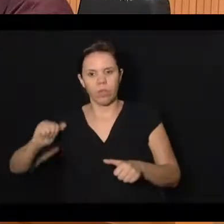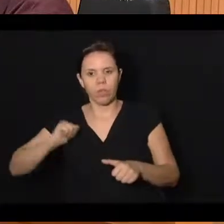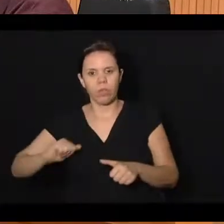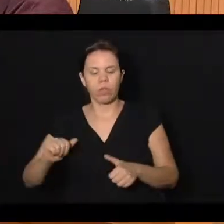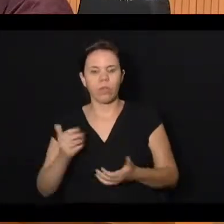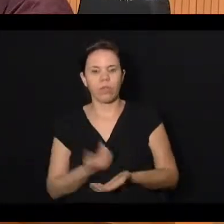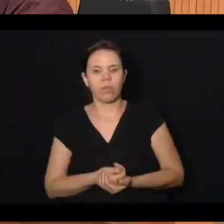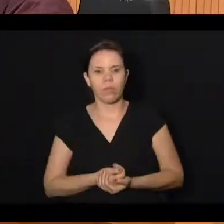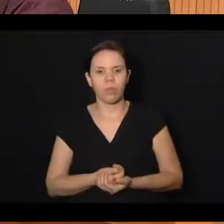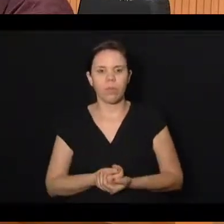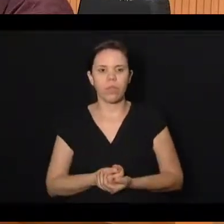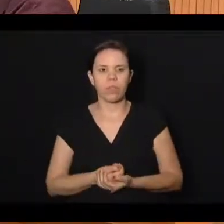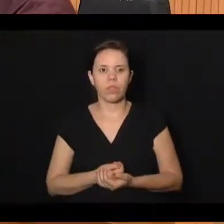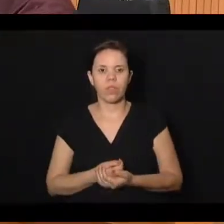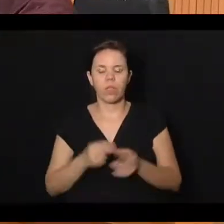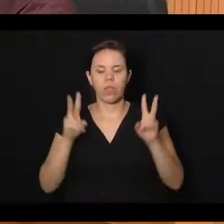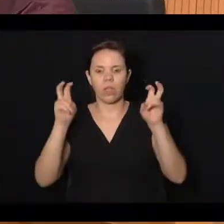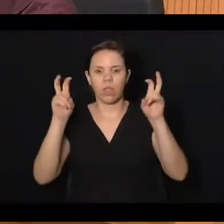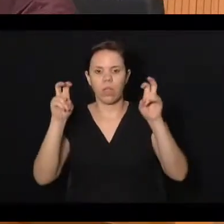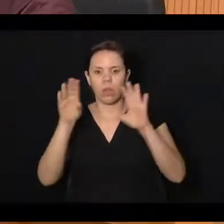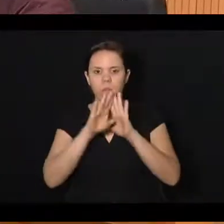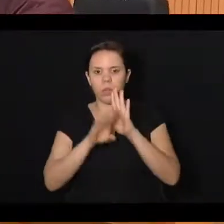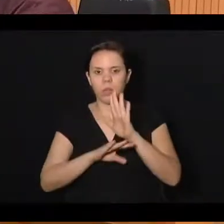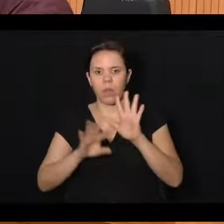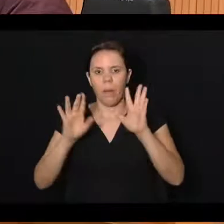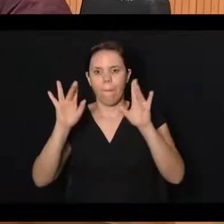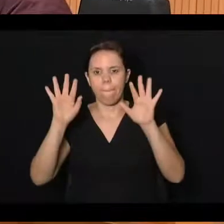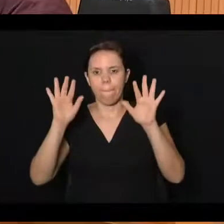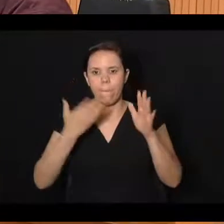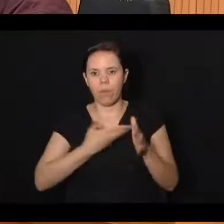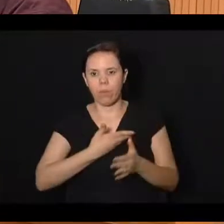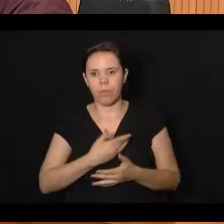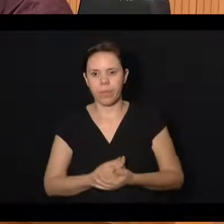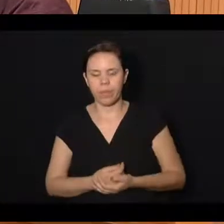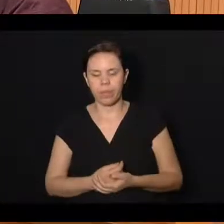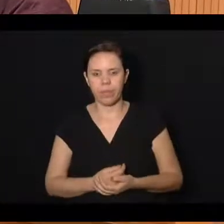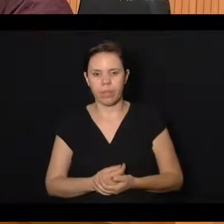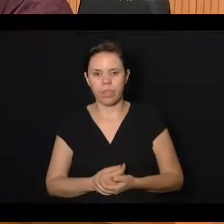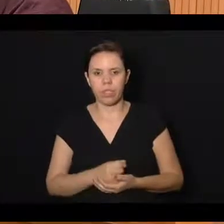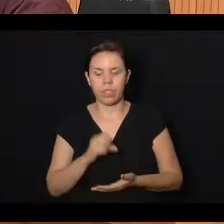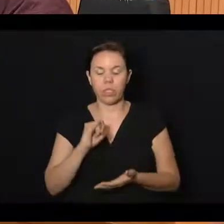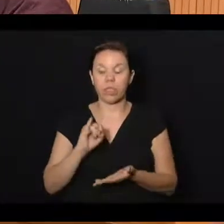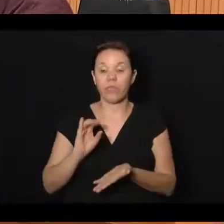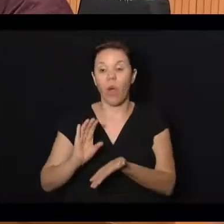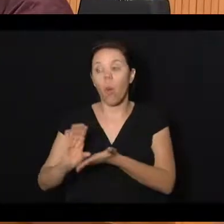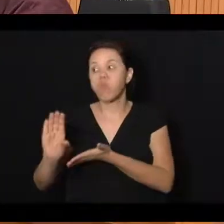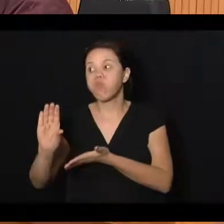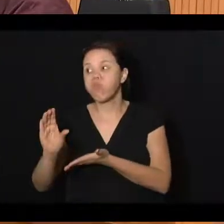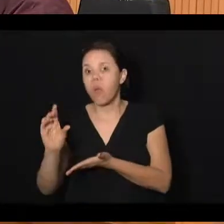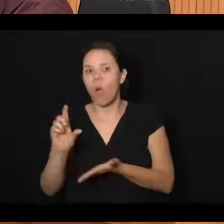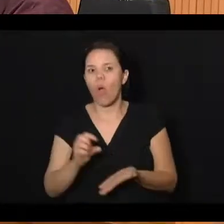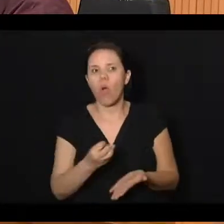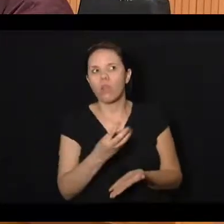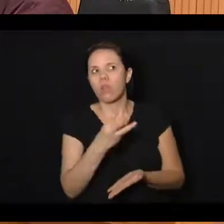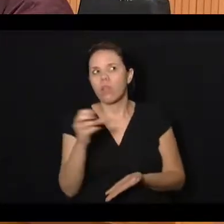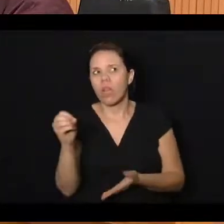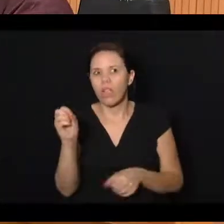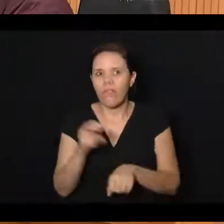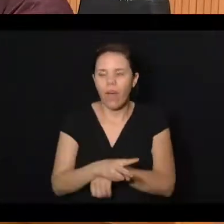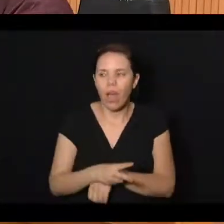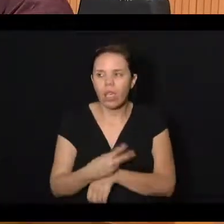s não há possibilidade para o próprio próximo orçamento aumentar se essas 30 vagas estão todas